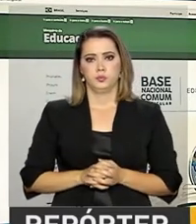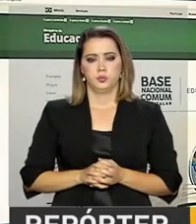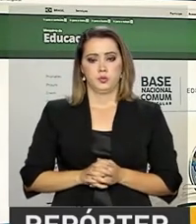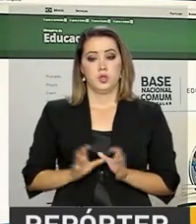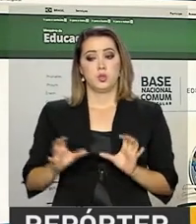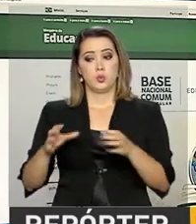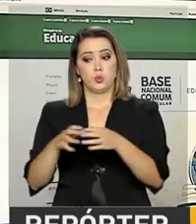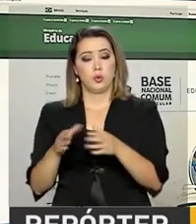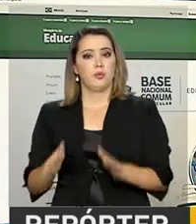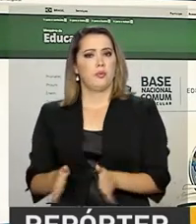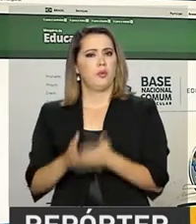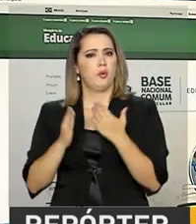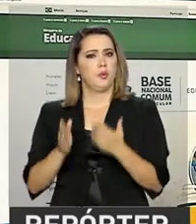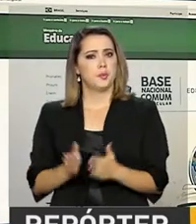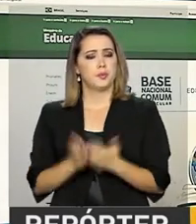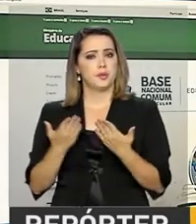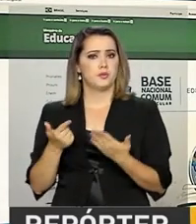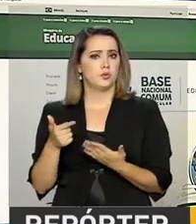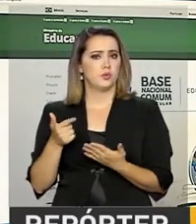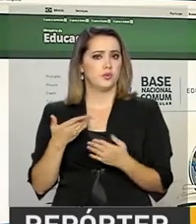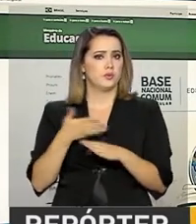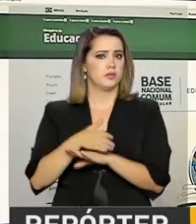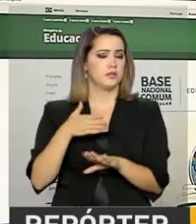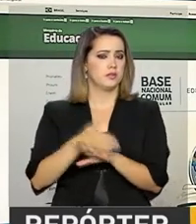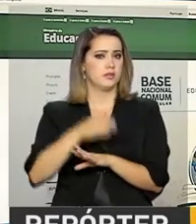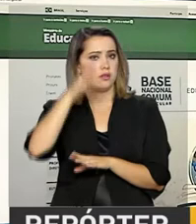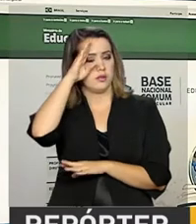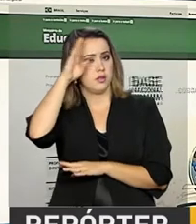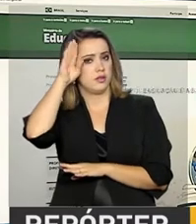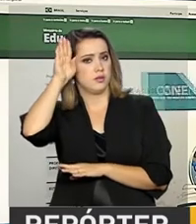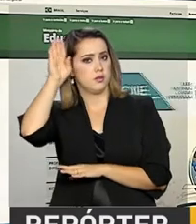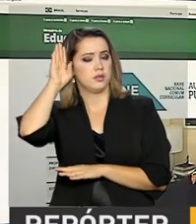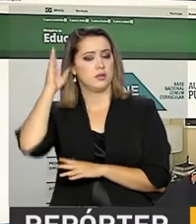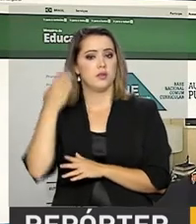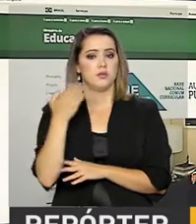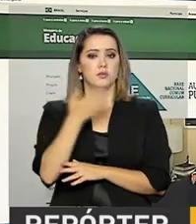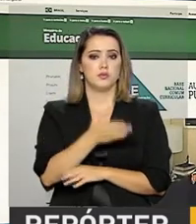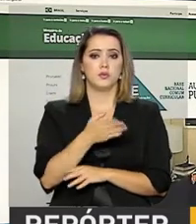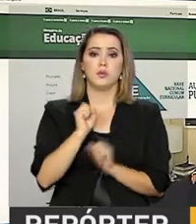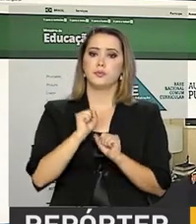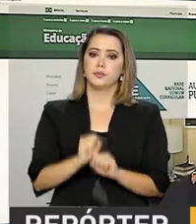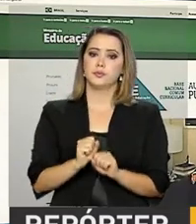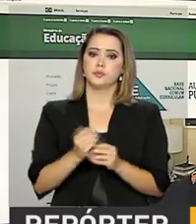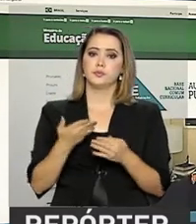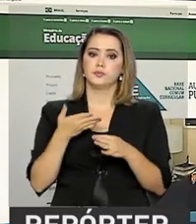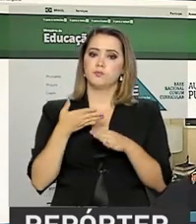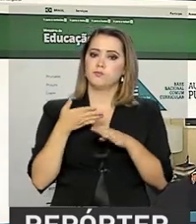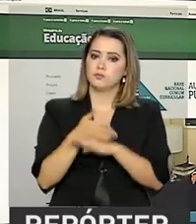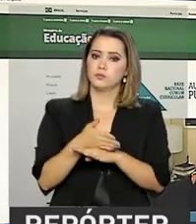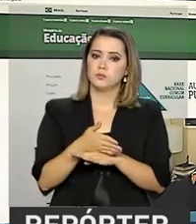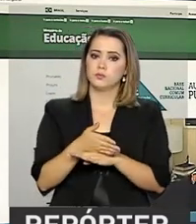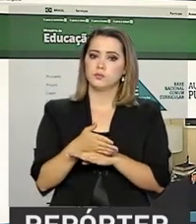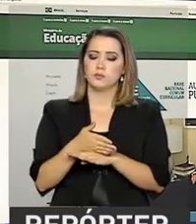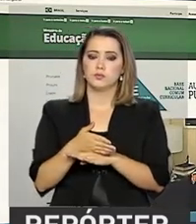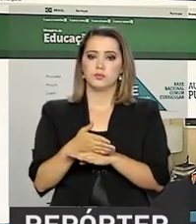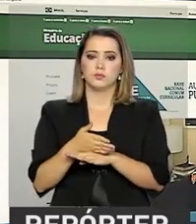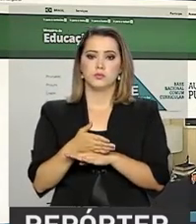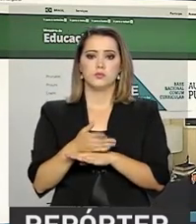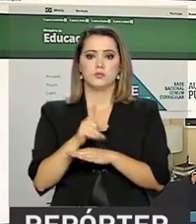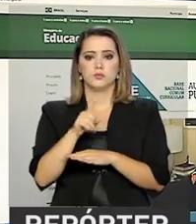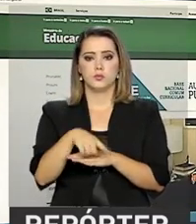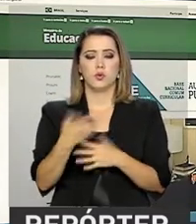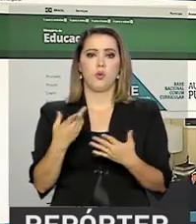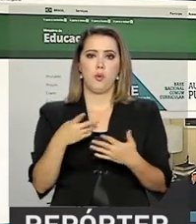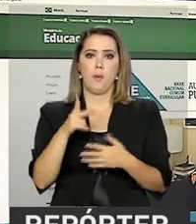baixa renda se ela não entrasse no ensino superior público a possibilidade dela dizendo de adentrar seria